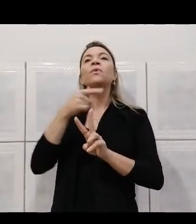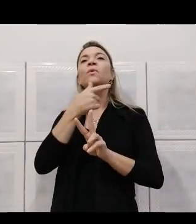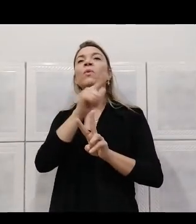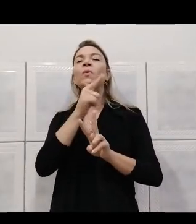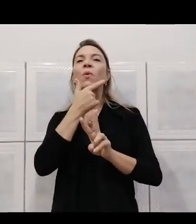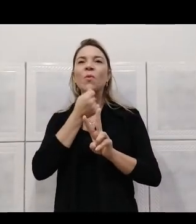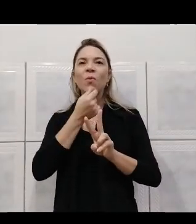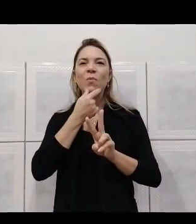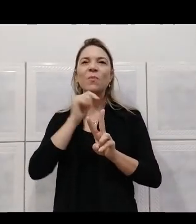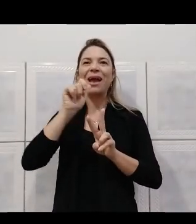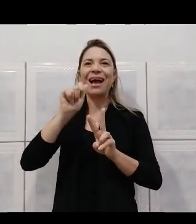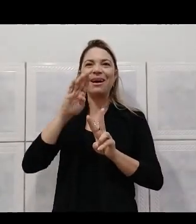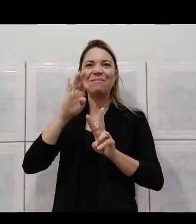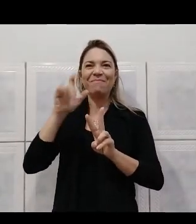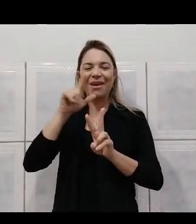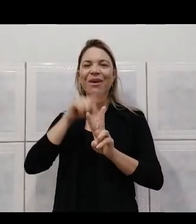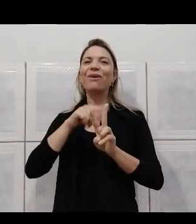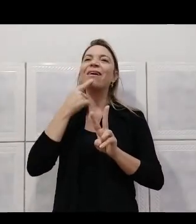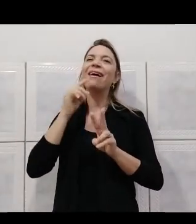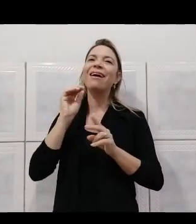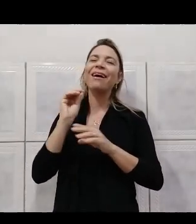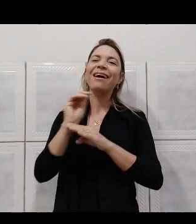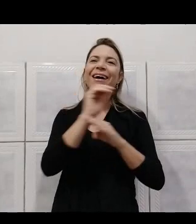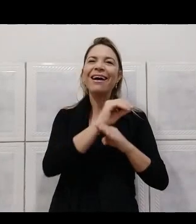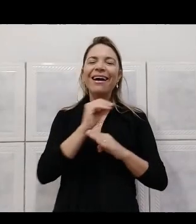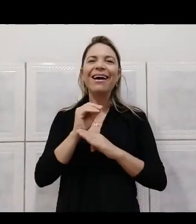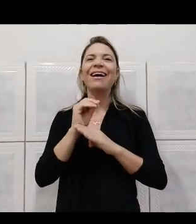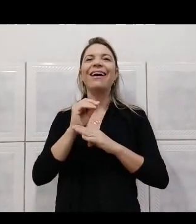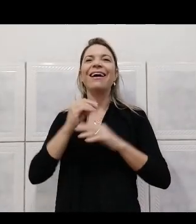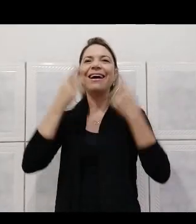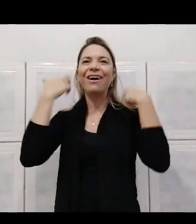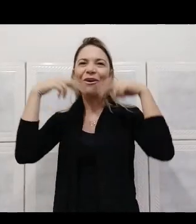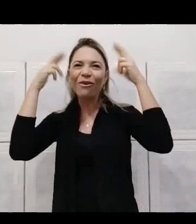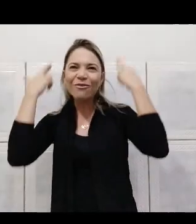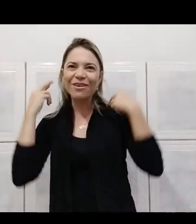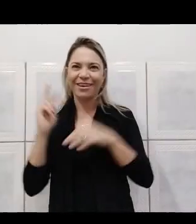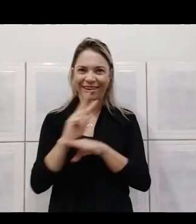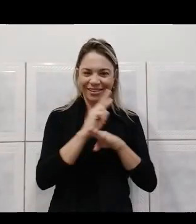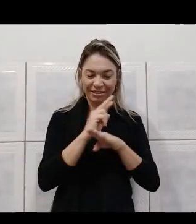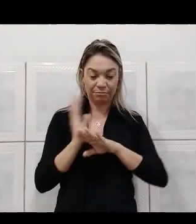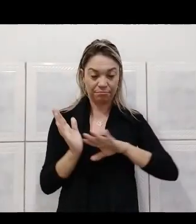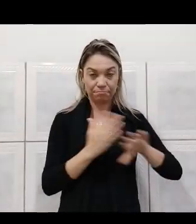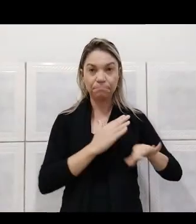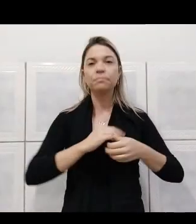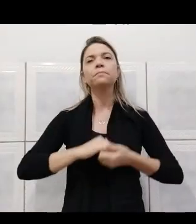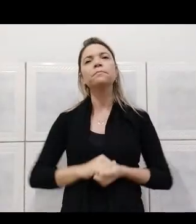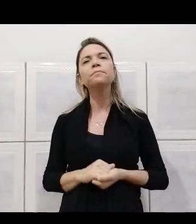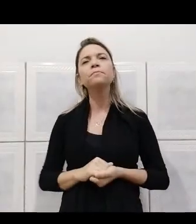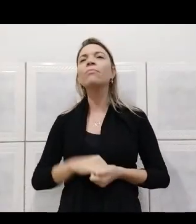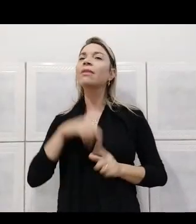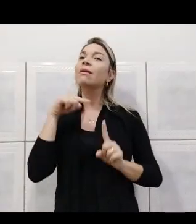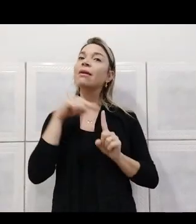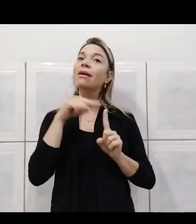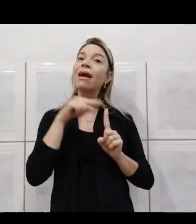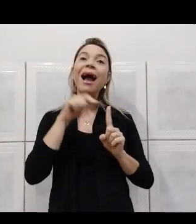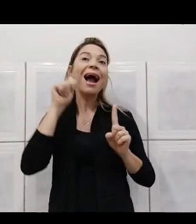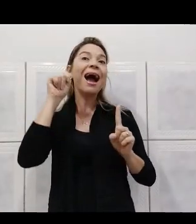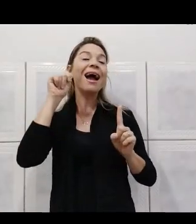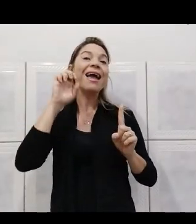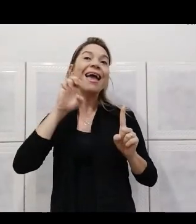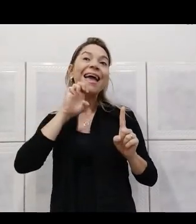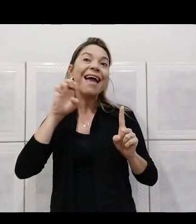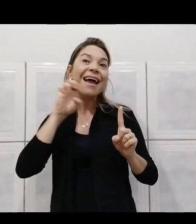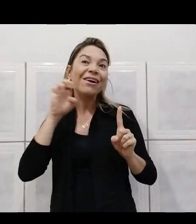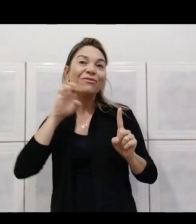de todos os seres humanos. A primeira mãe, aquela que foi por